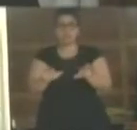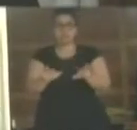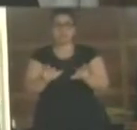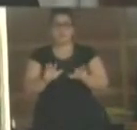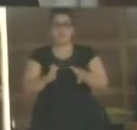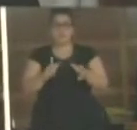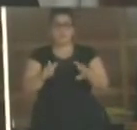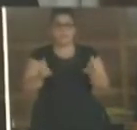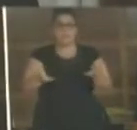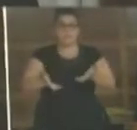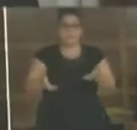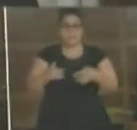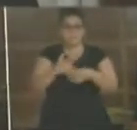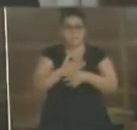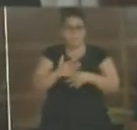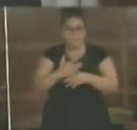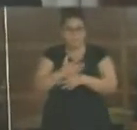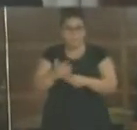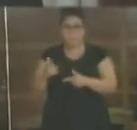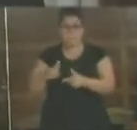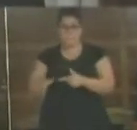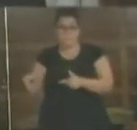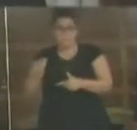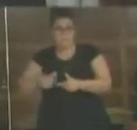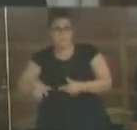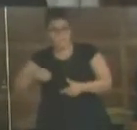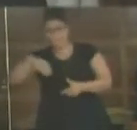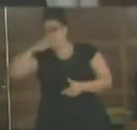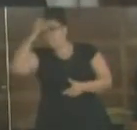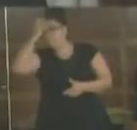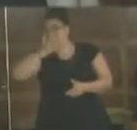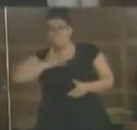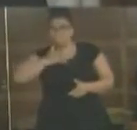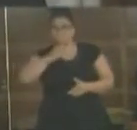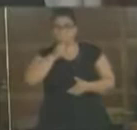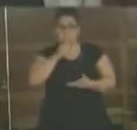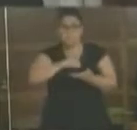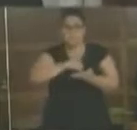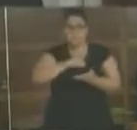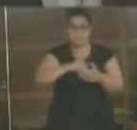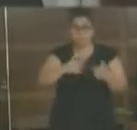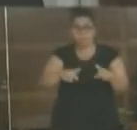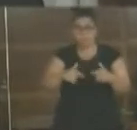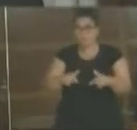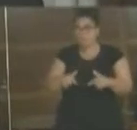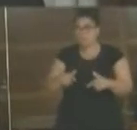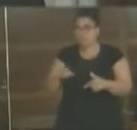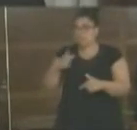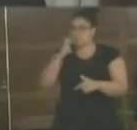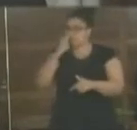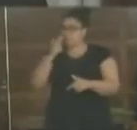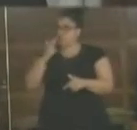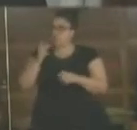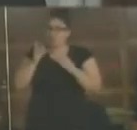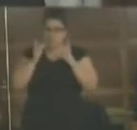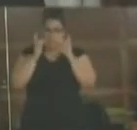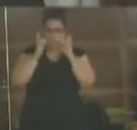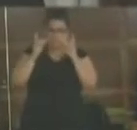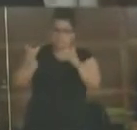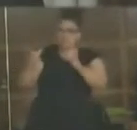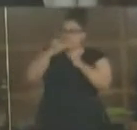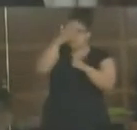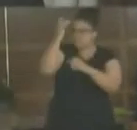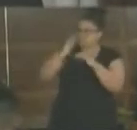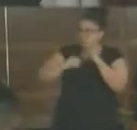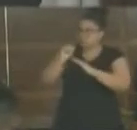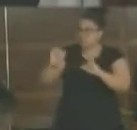estamos, a cidade passando por esse problema, maior número de desempregados, a gente ainda pegar e assistir o trabalhador sofrendo